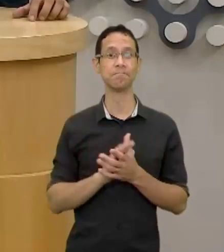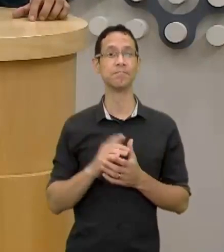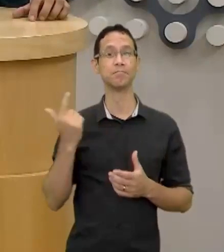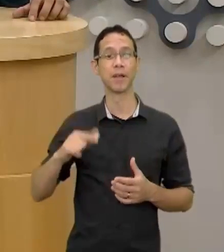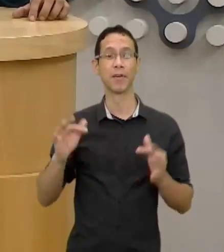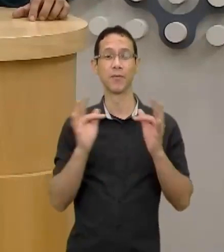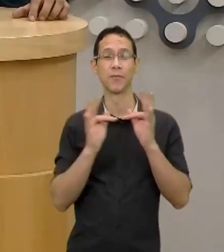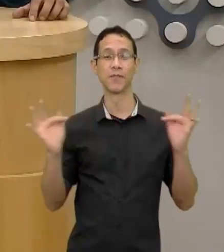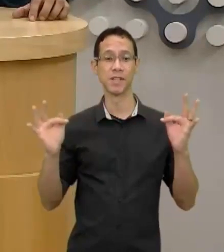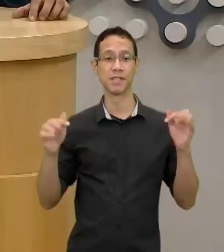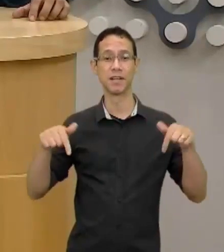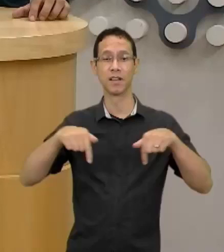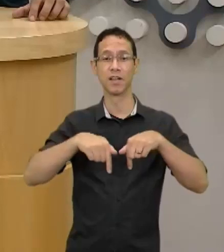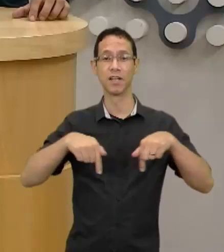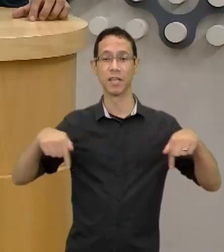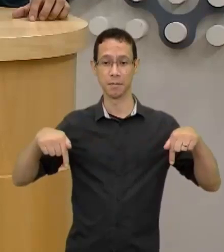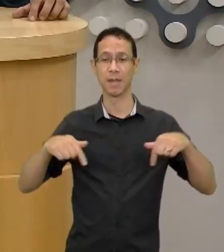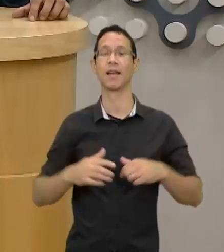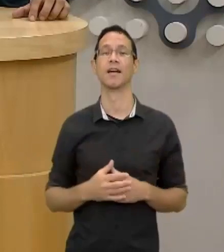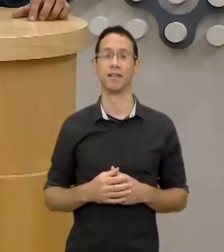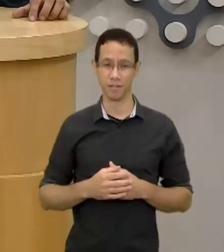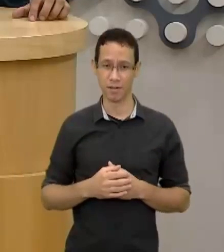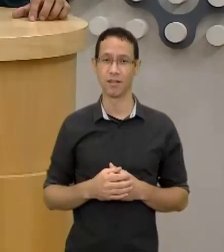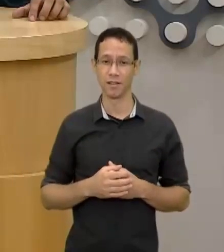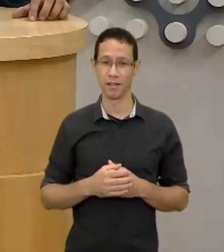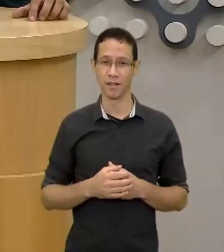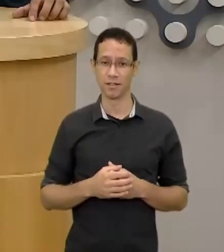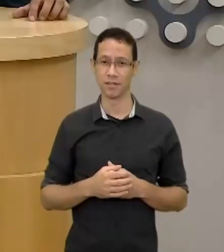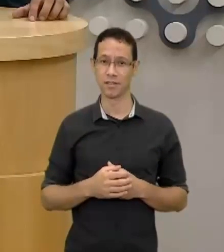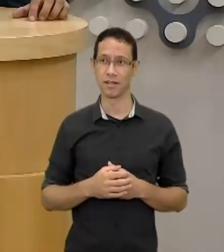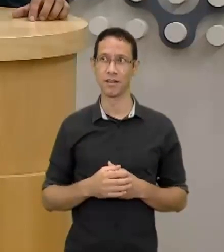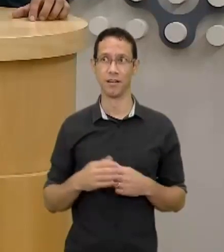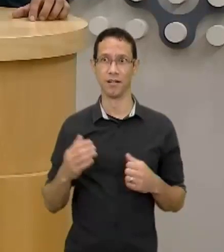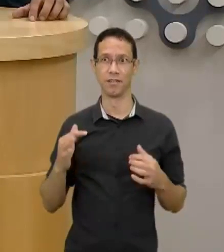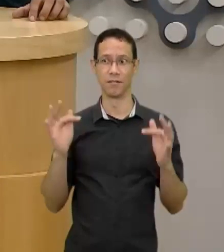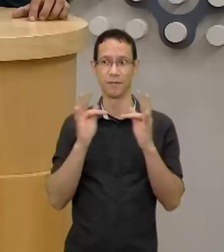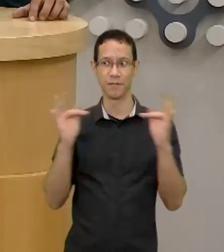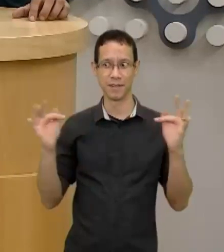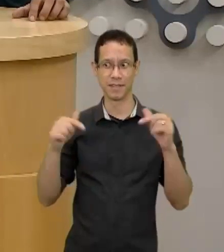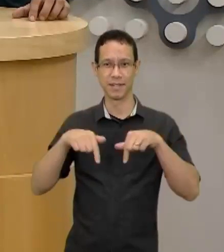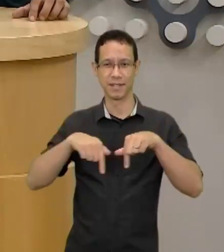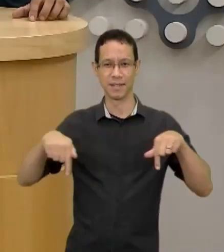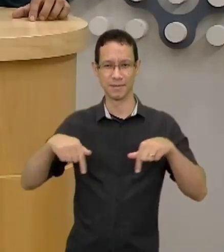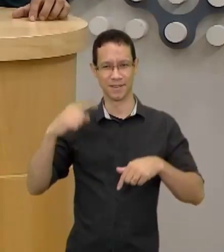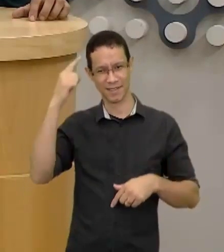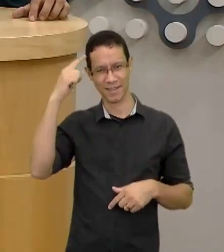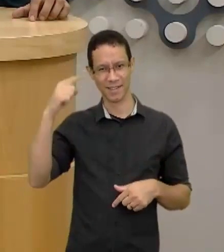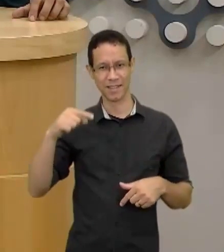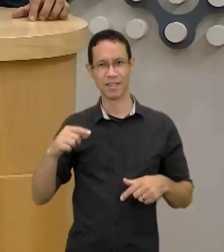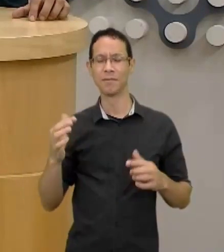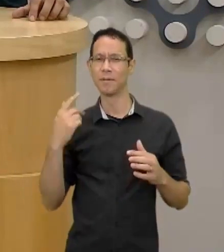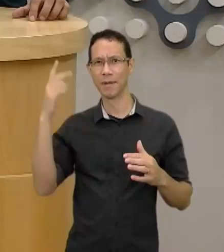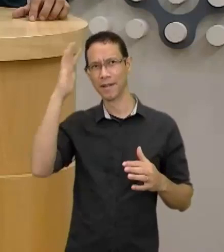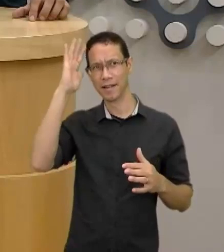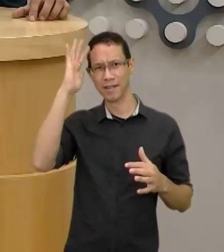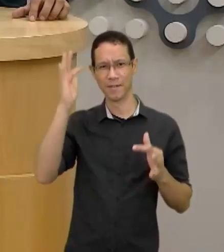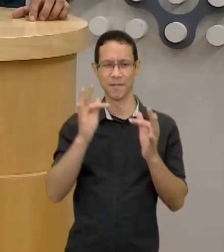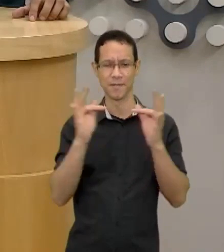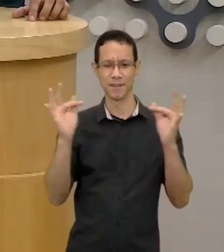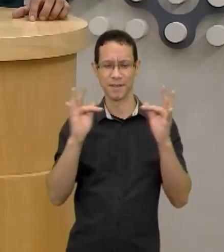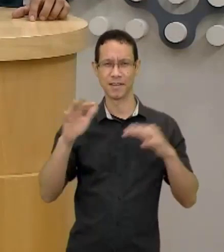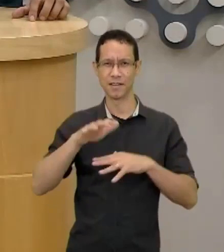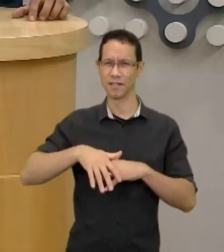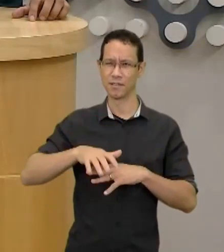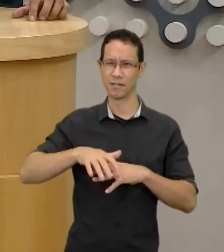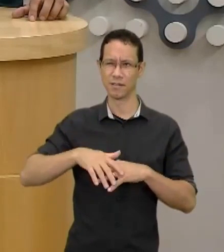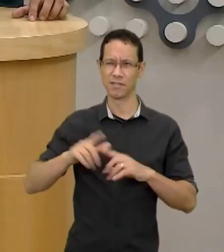física e química. Física e química. É porque se você lembra de física, você lembra de química, né? Exato. É porque na minha cabeça física tem muito a ver com exatas, né? Aí eu